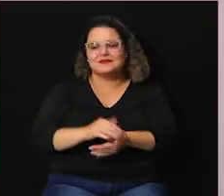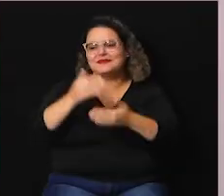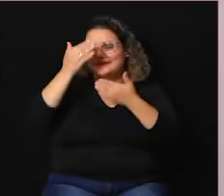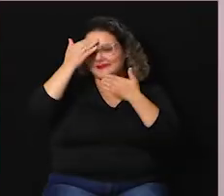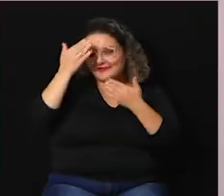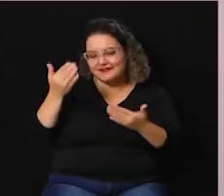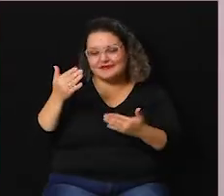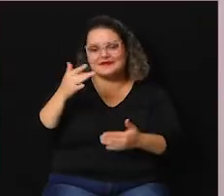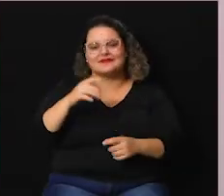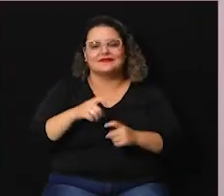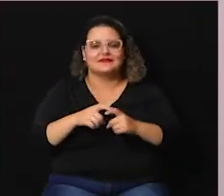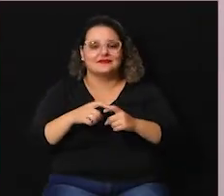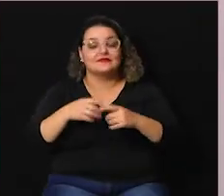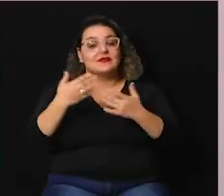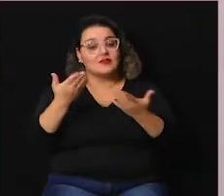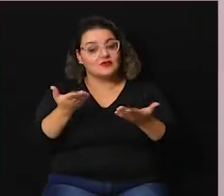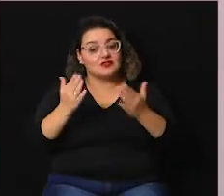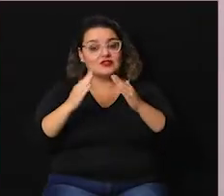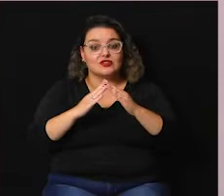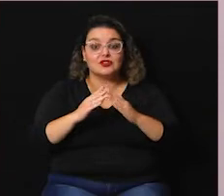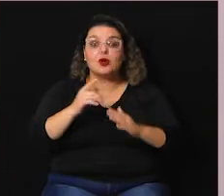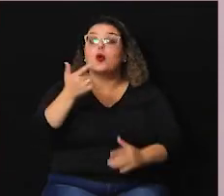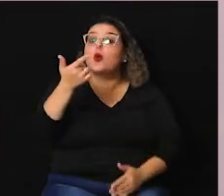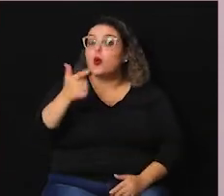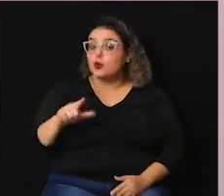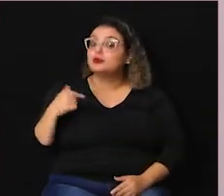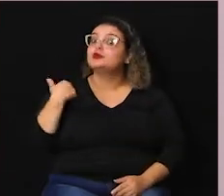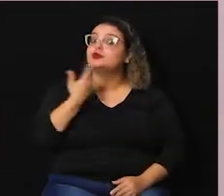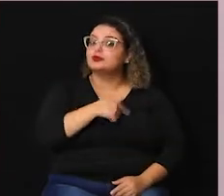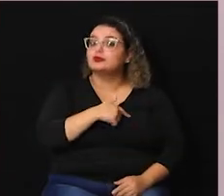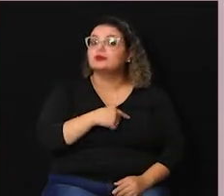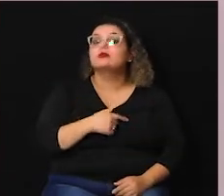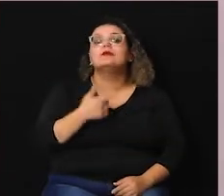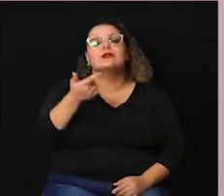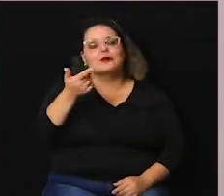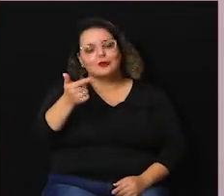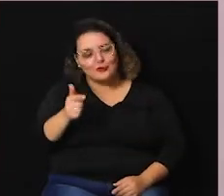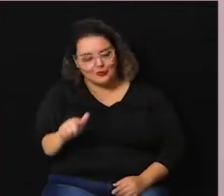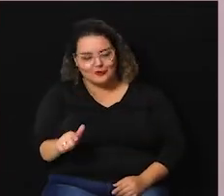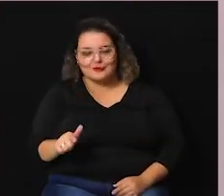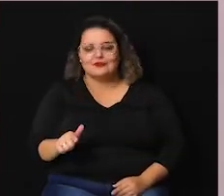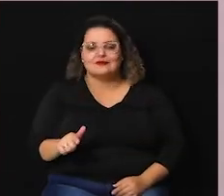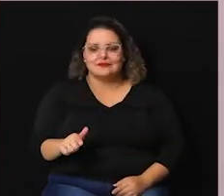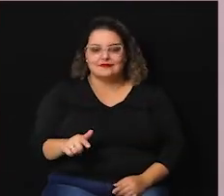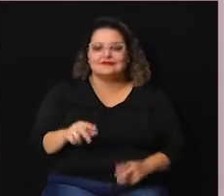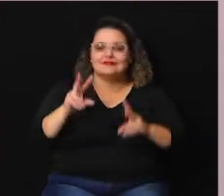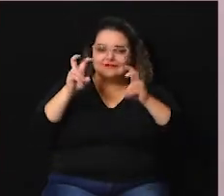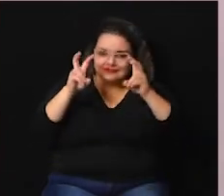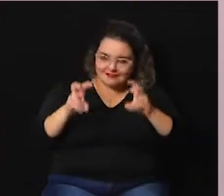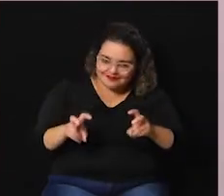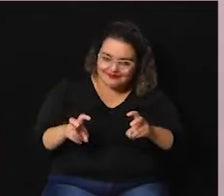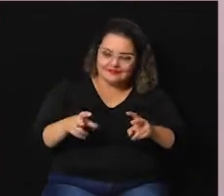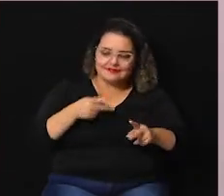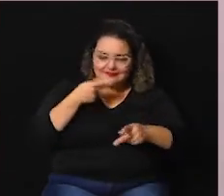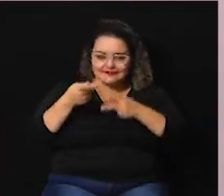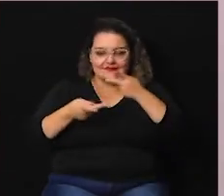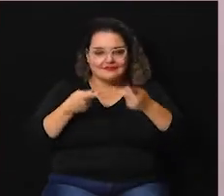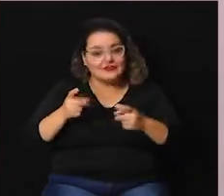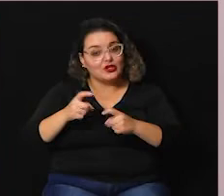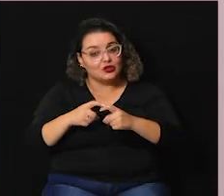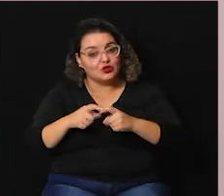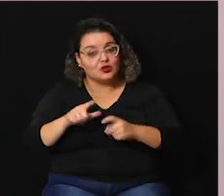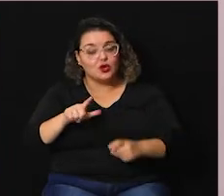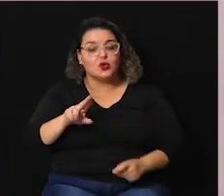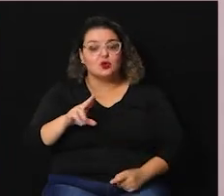Muito obrigada, doutor. E você aí de casa, não saia daí, porque a gente vai continuar abordando esse assunto. Como o doutor Luciano